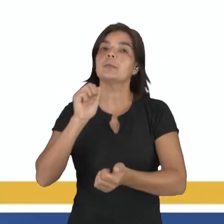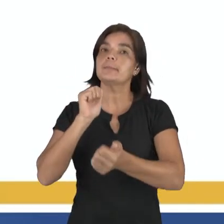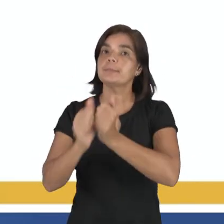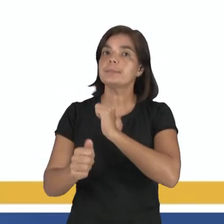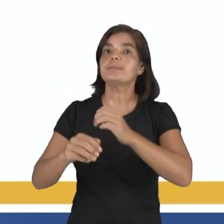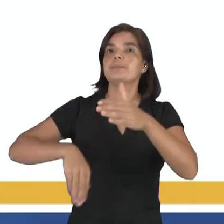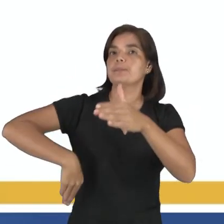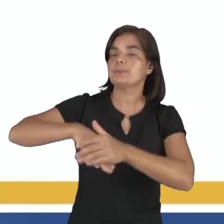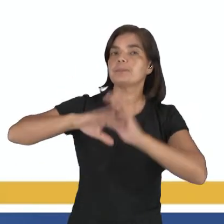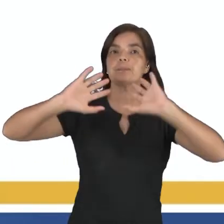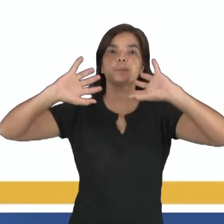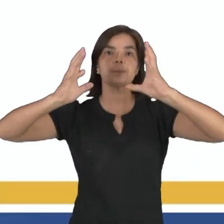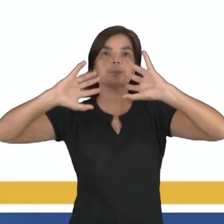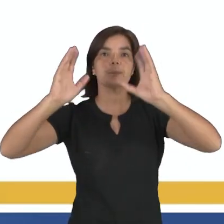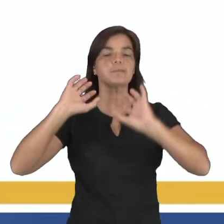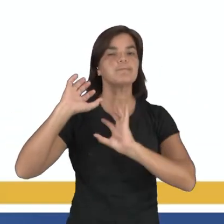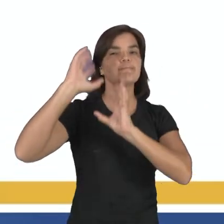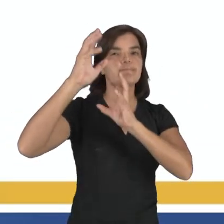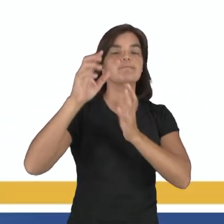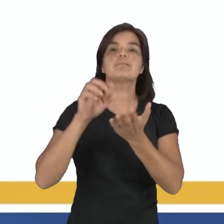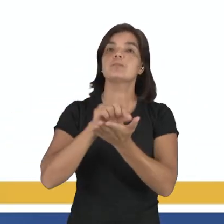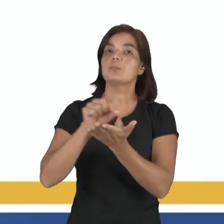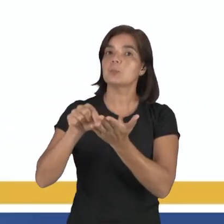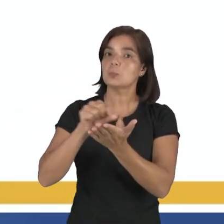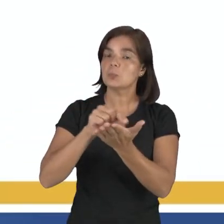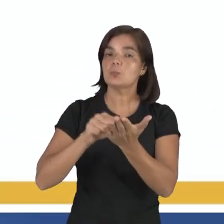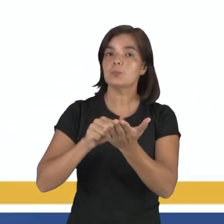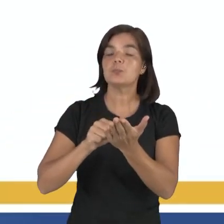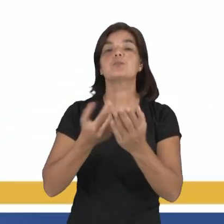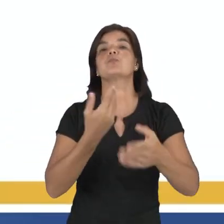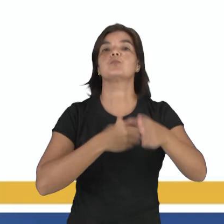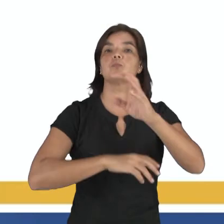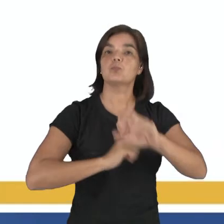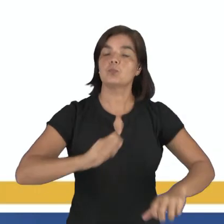esporte são o futebol, o vôlei, o basquete, o xadrez também, que é um